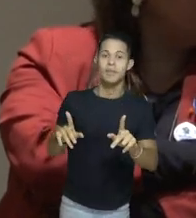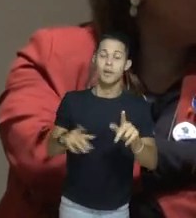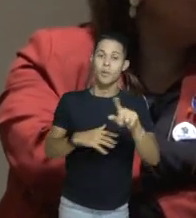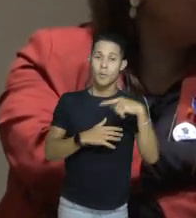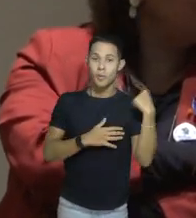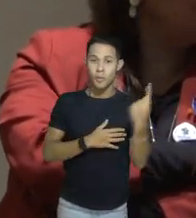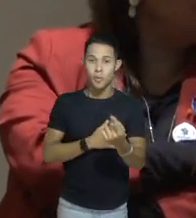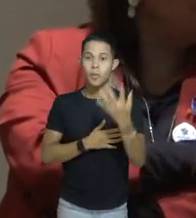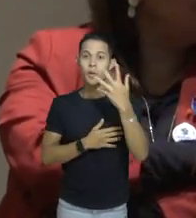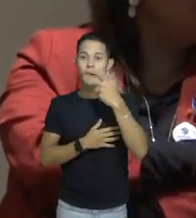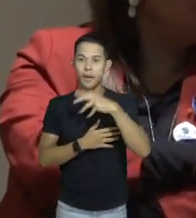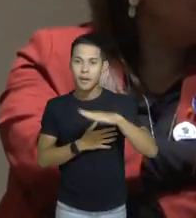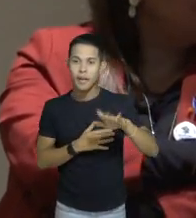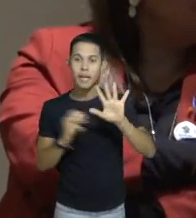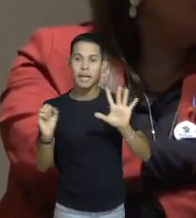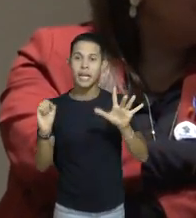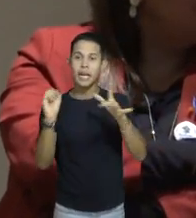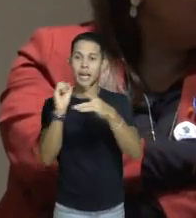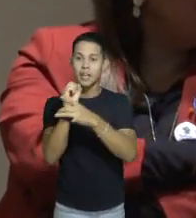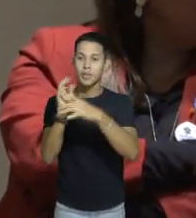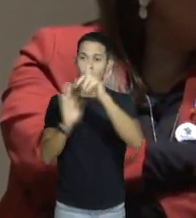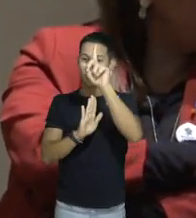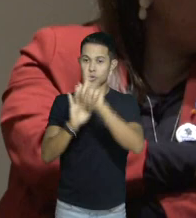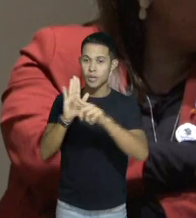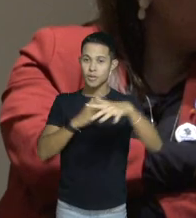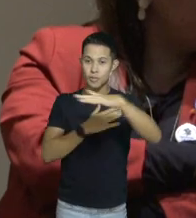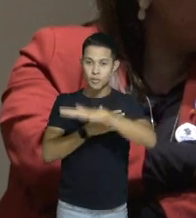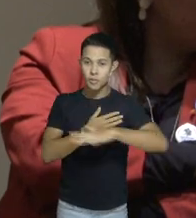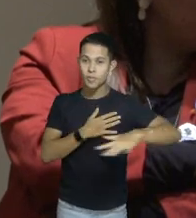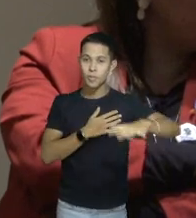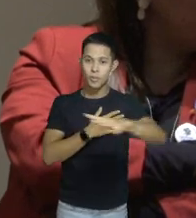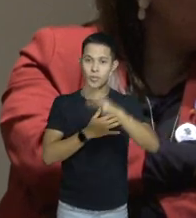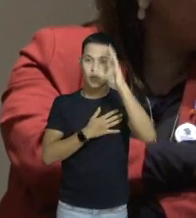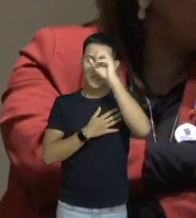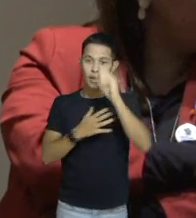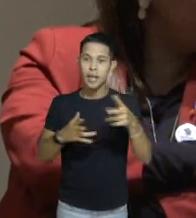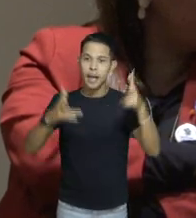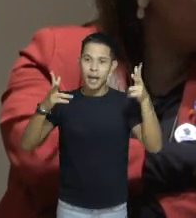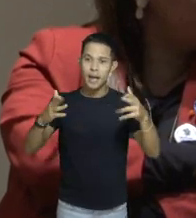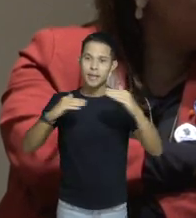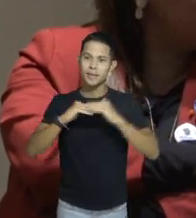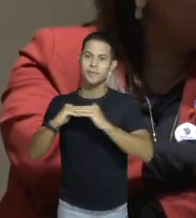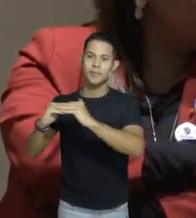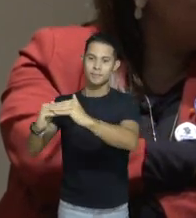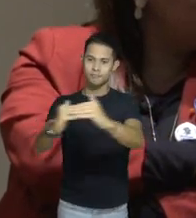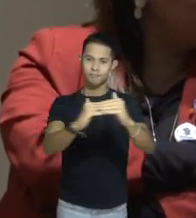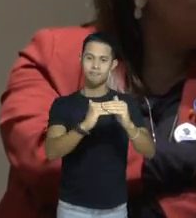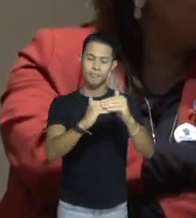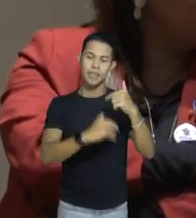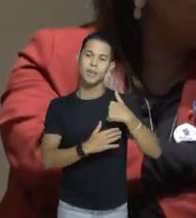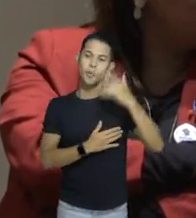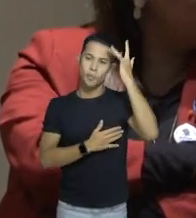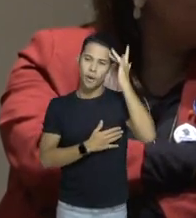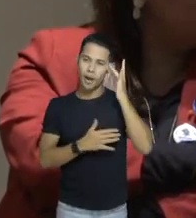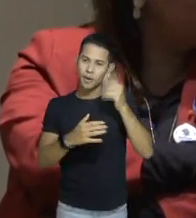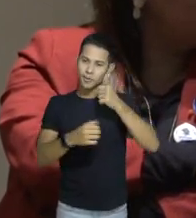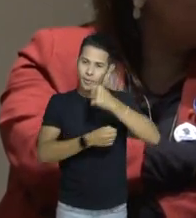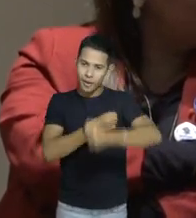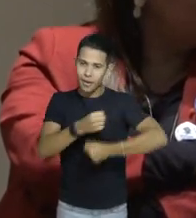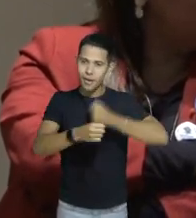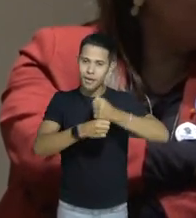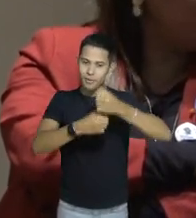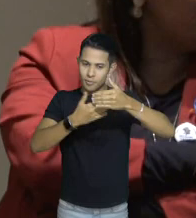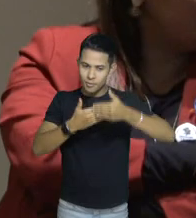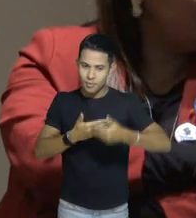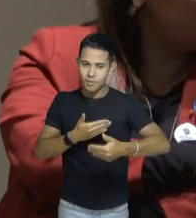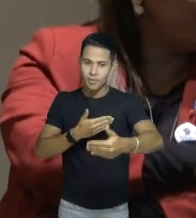tenham garantido o direito que as outras têm de aprender também. E acho que, nos próximos anos, a gente vai conseguir fazer com